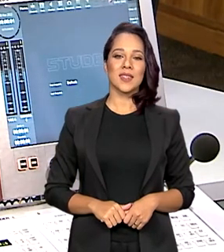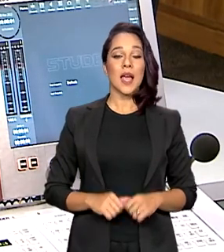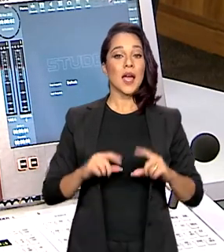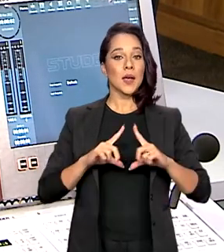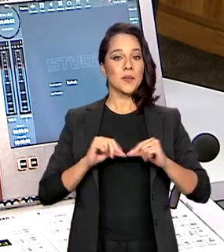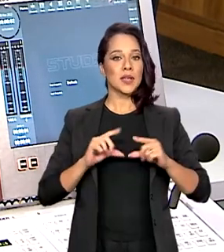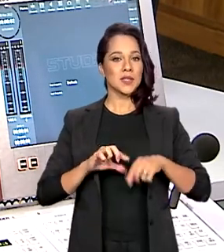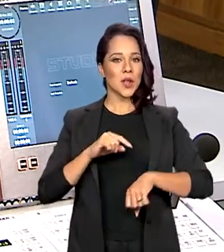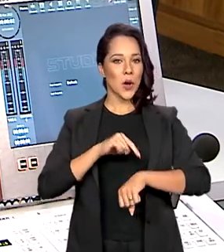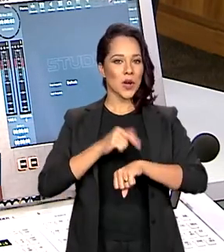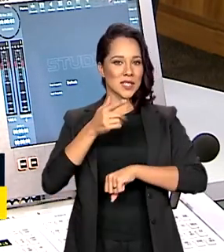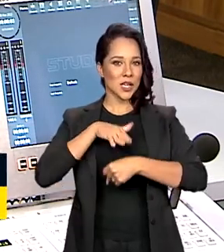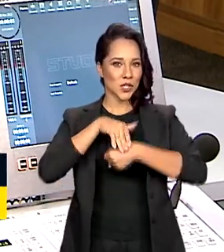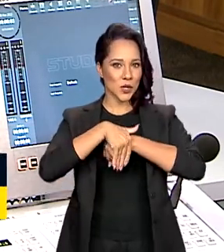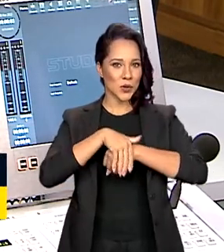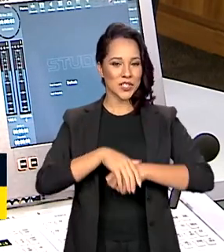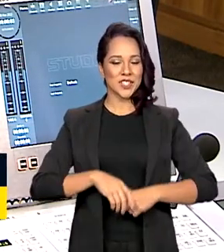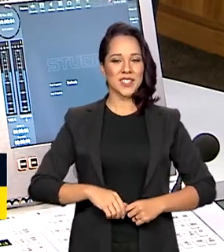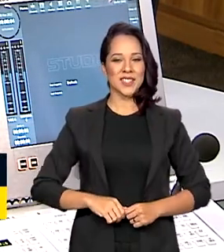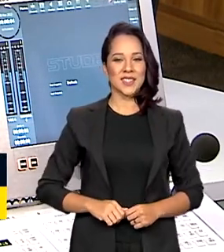Em Brasília, 19 horas.